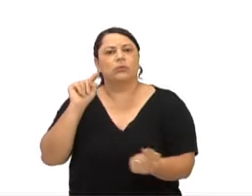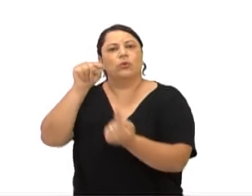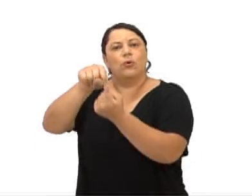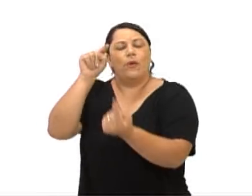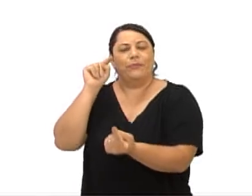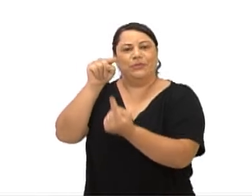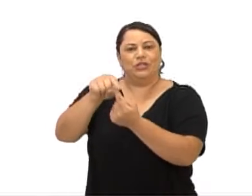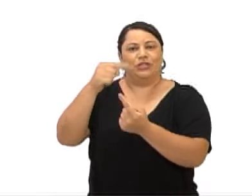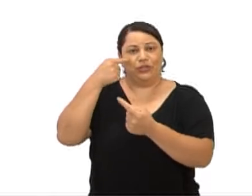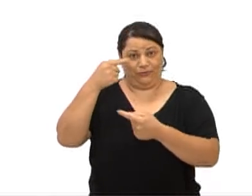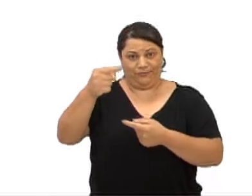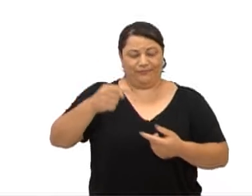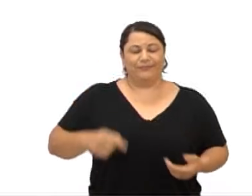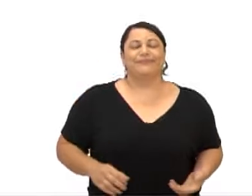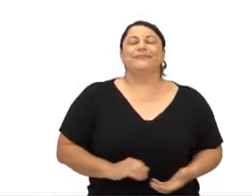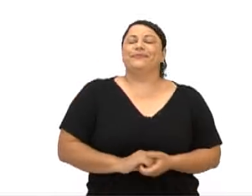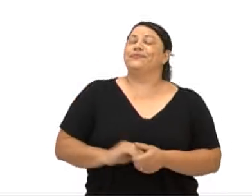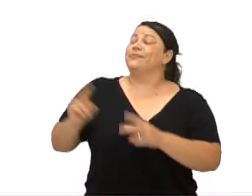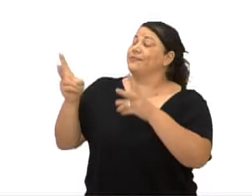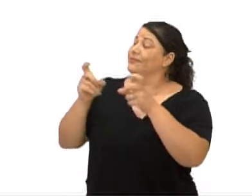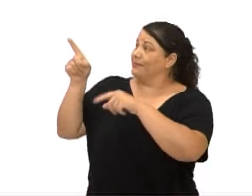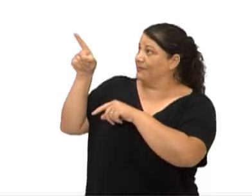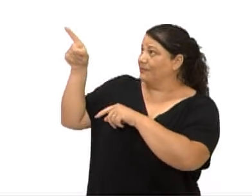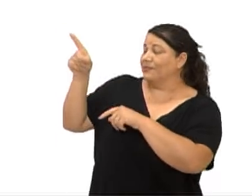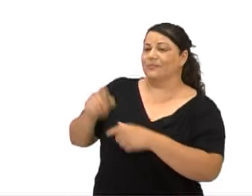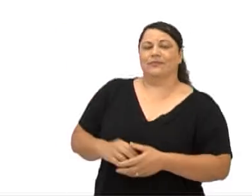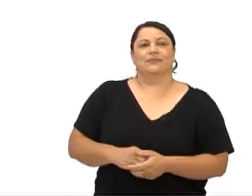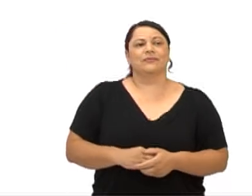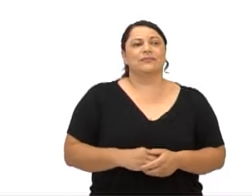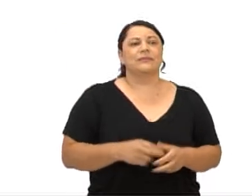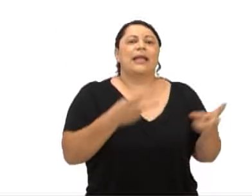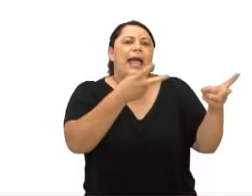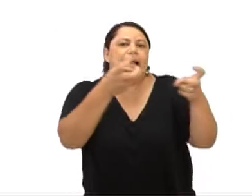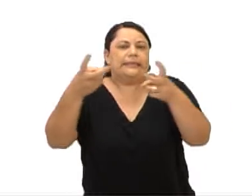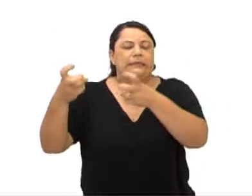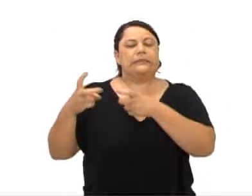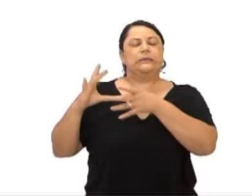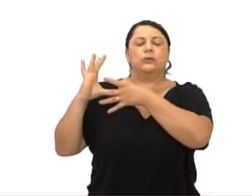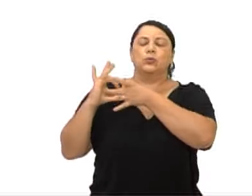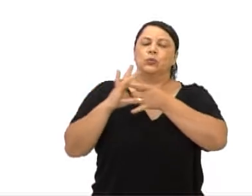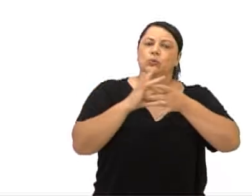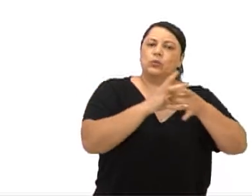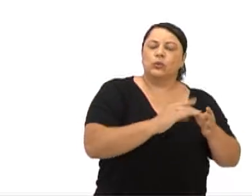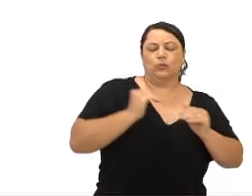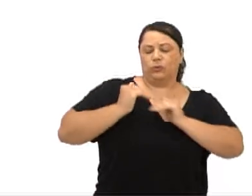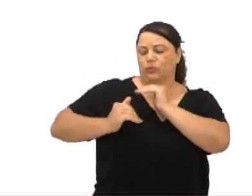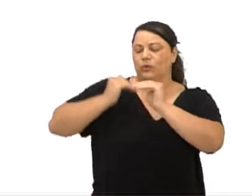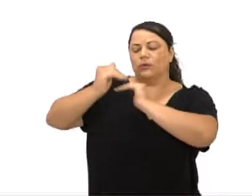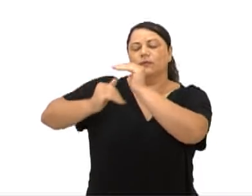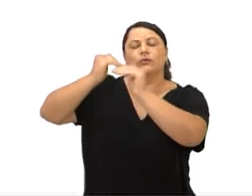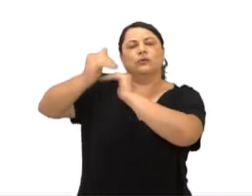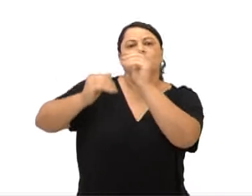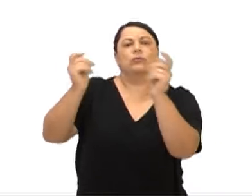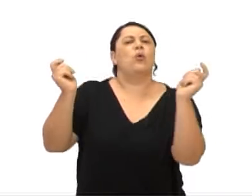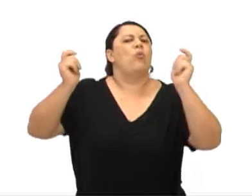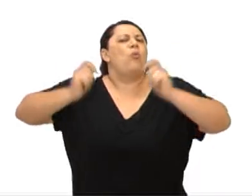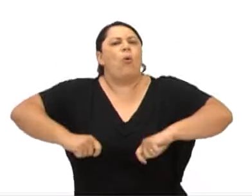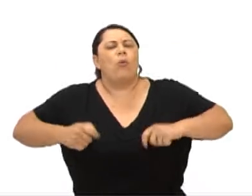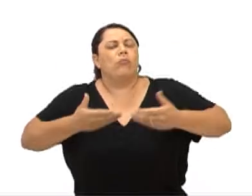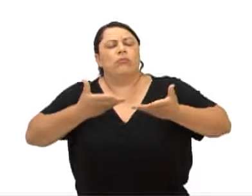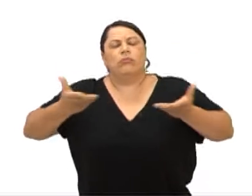Vamos acompanhar aqui? Analisar o contexto de desenvolvimento do imperialismo, ou seja, como foi